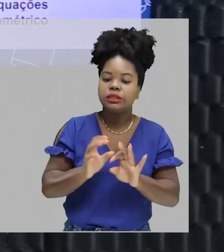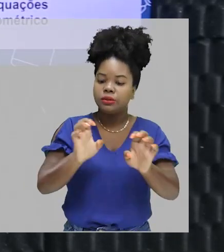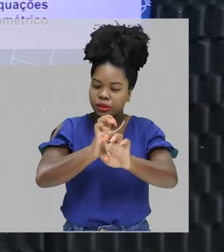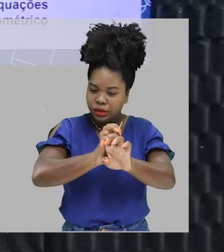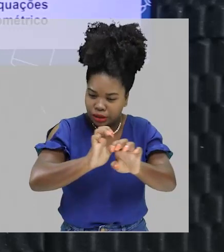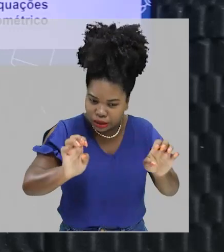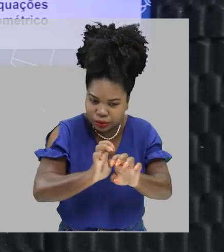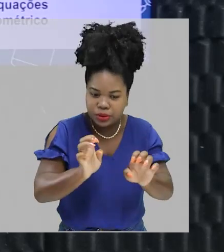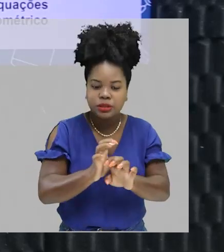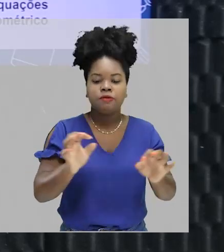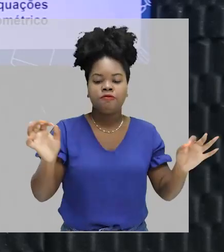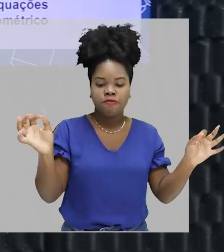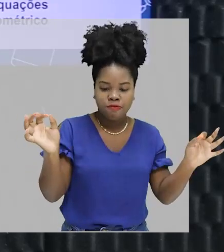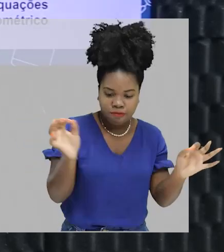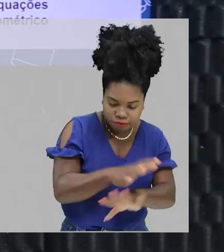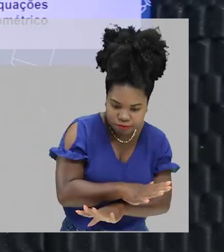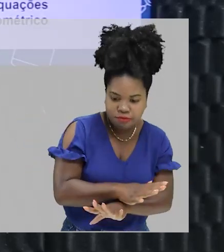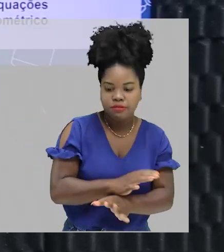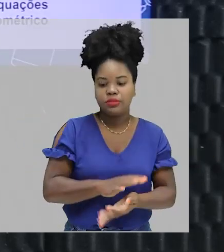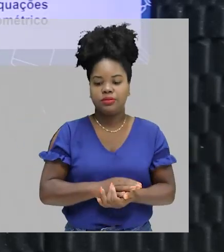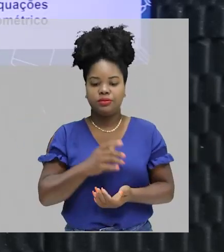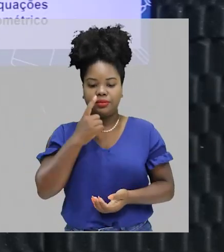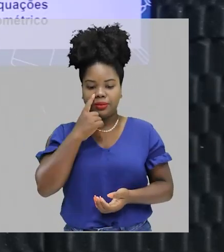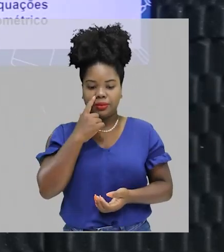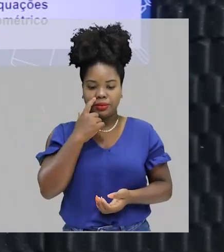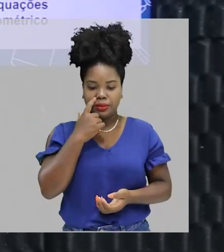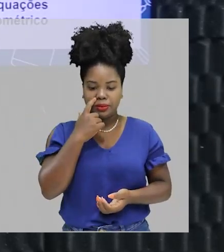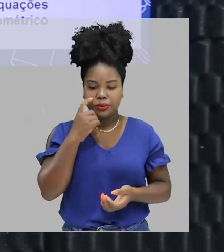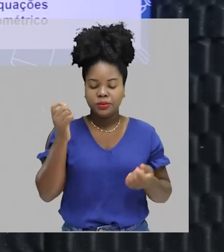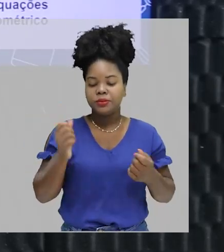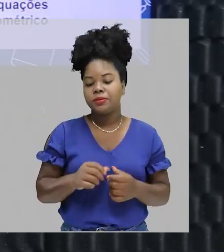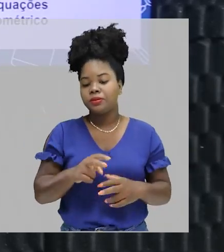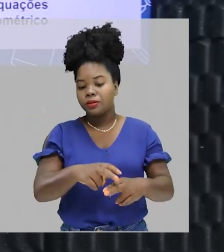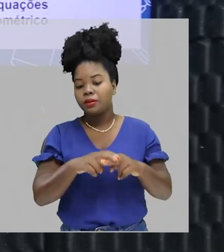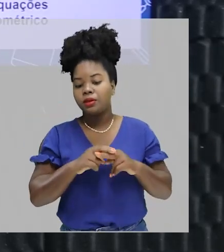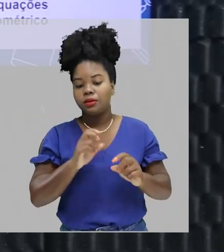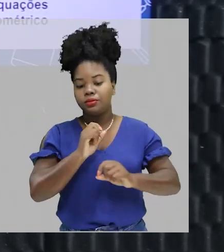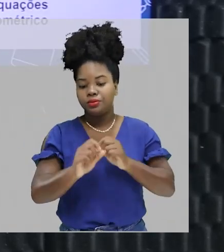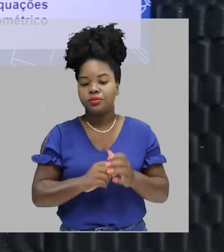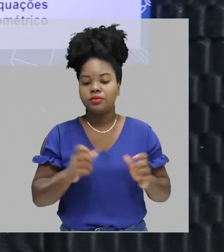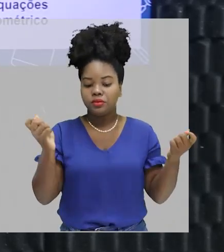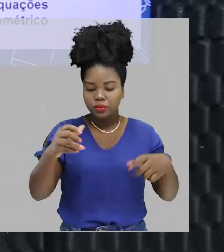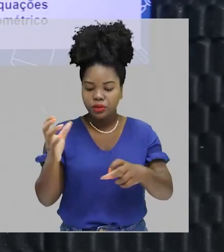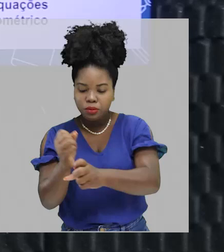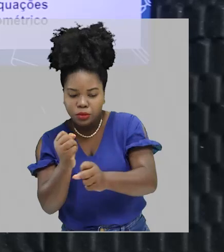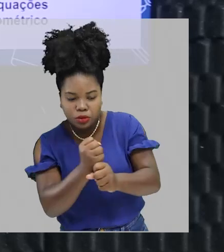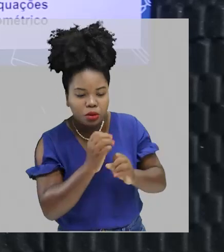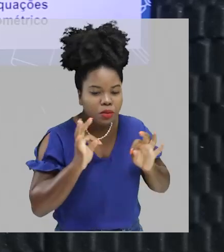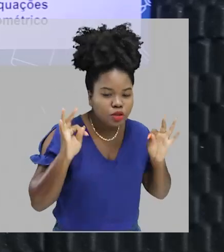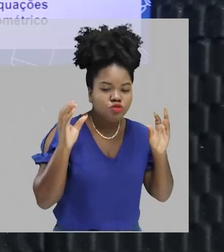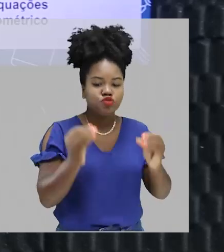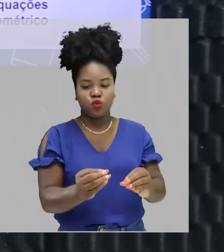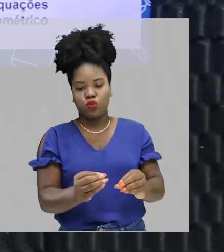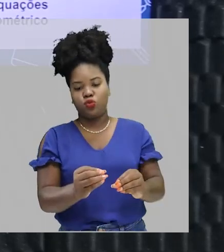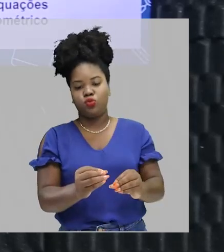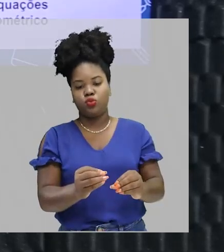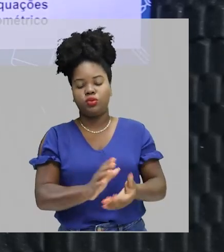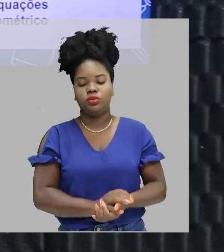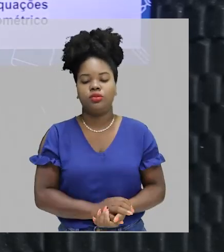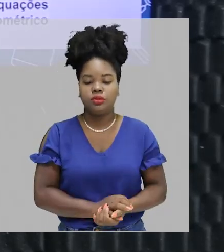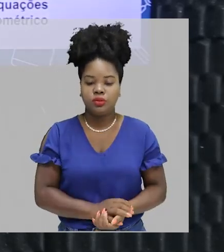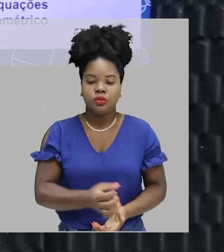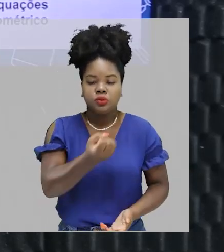equação final. Ou seja, nós podemos somar algebricamente,